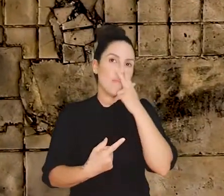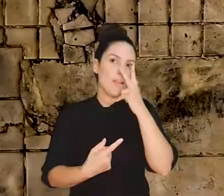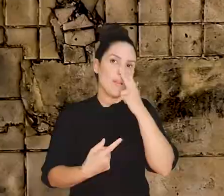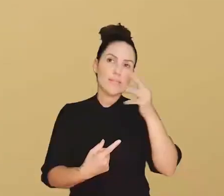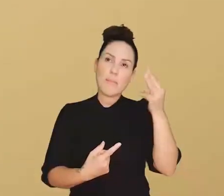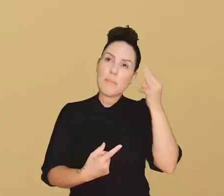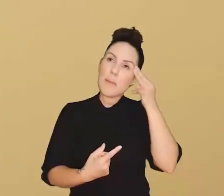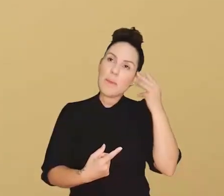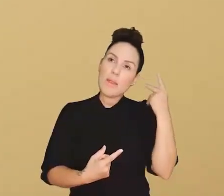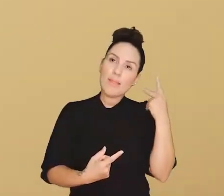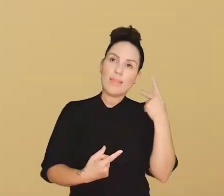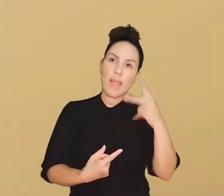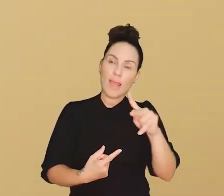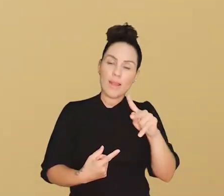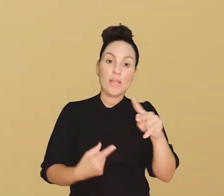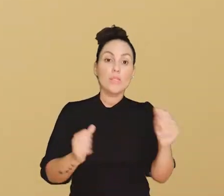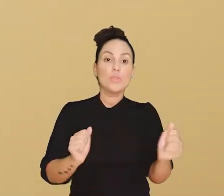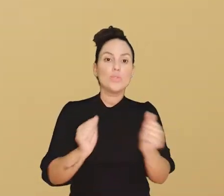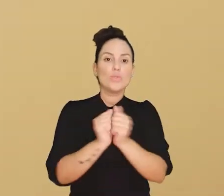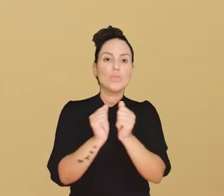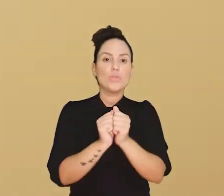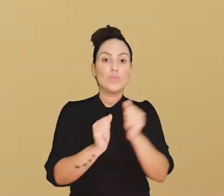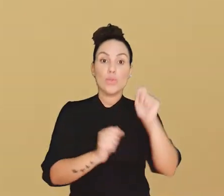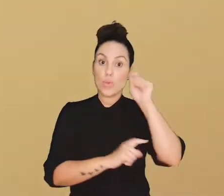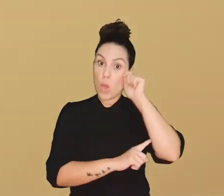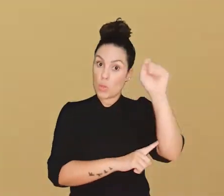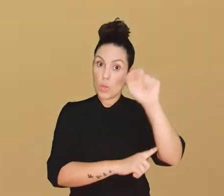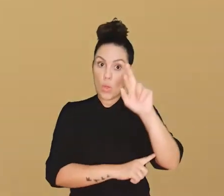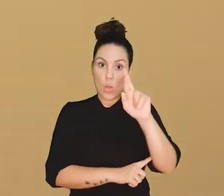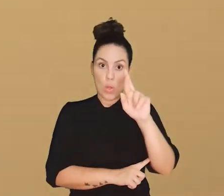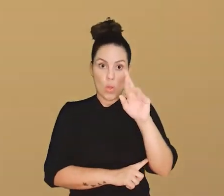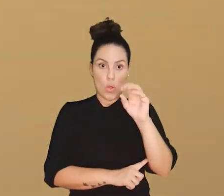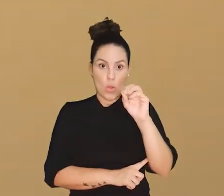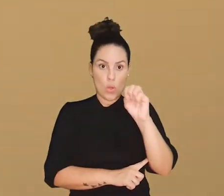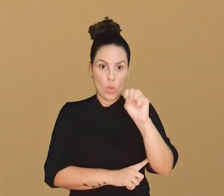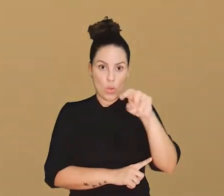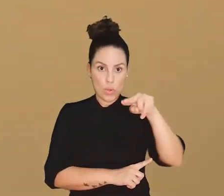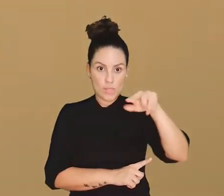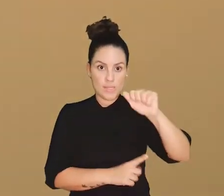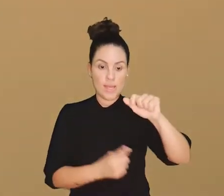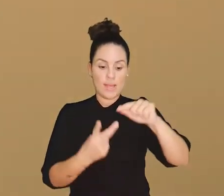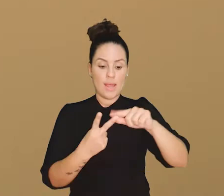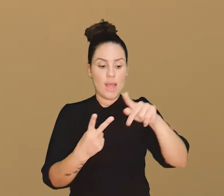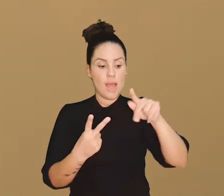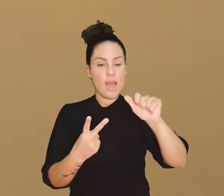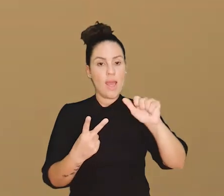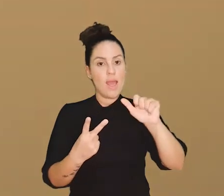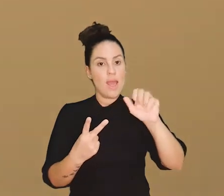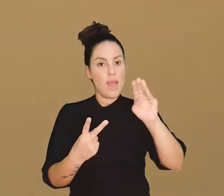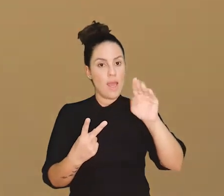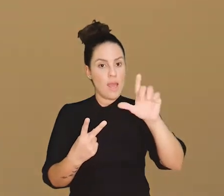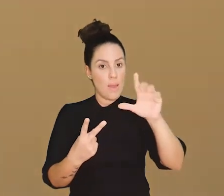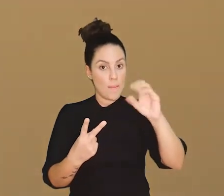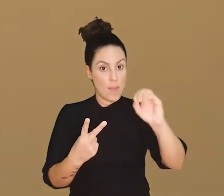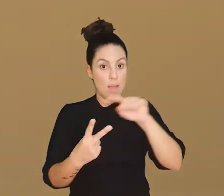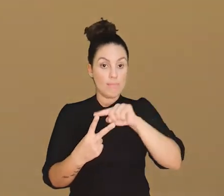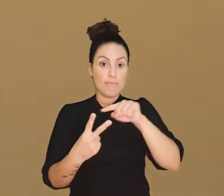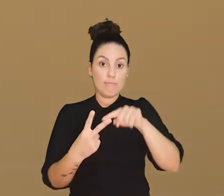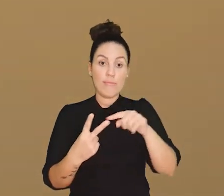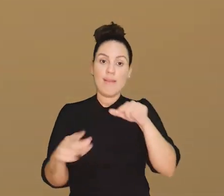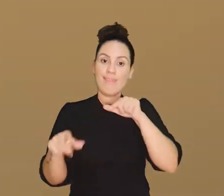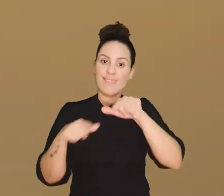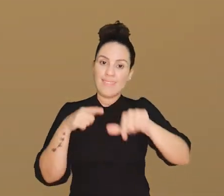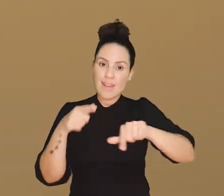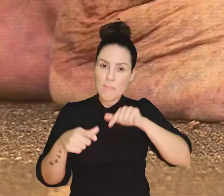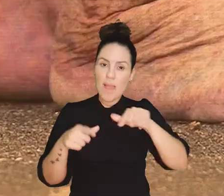Santo. Ao se referir a essa memória material, Hilal também dialoga com as obras de Rosana Pasti e